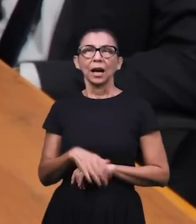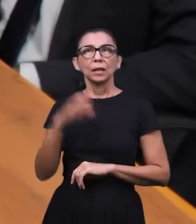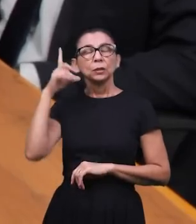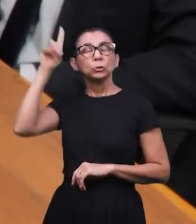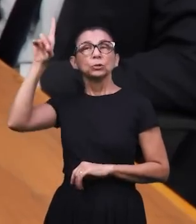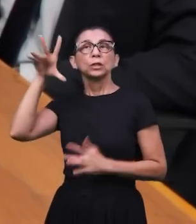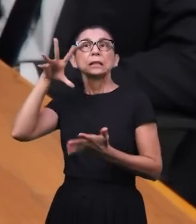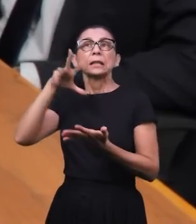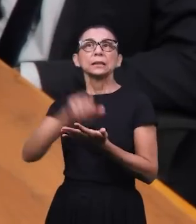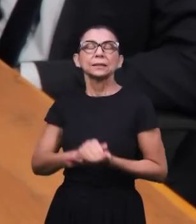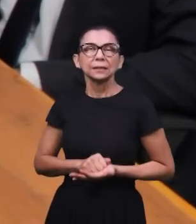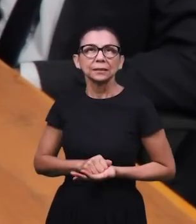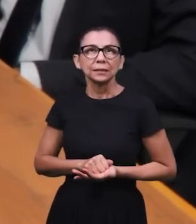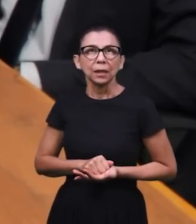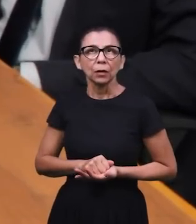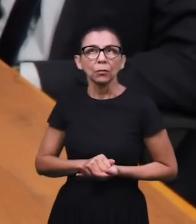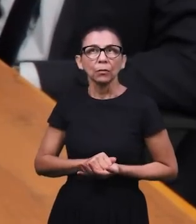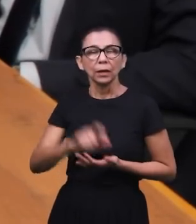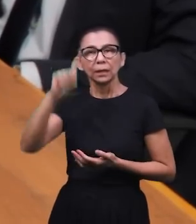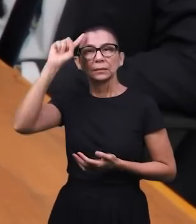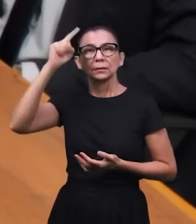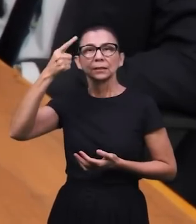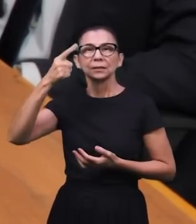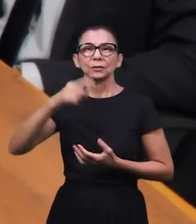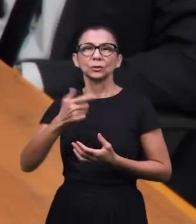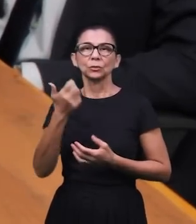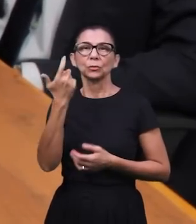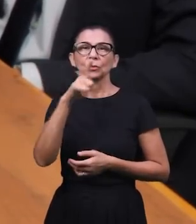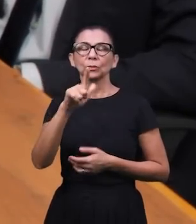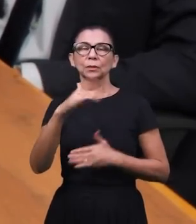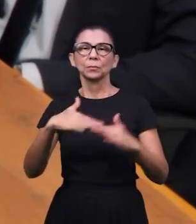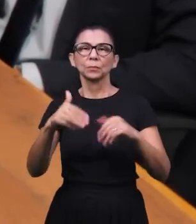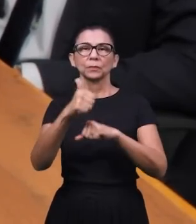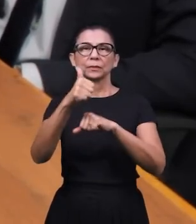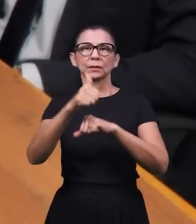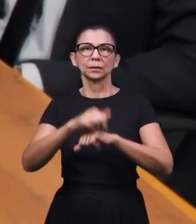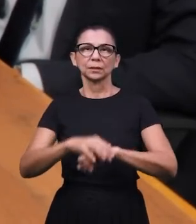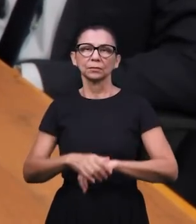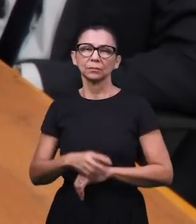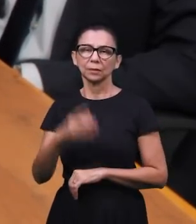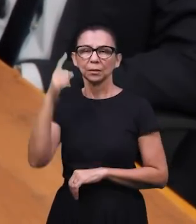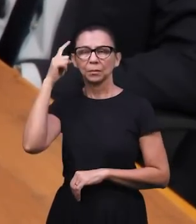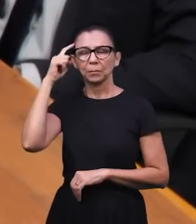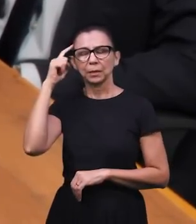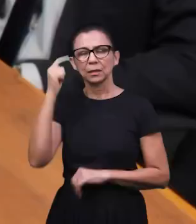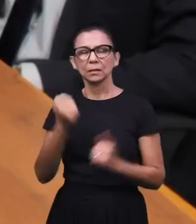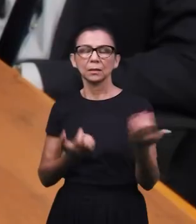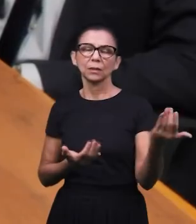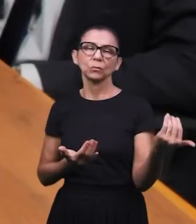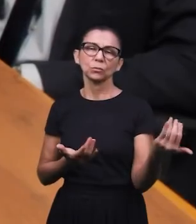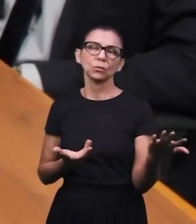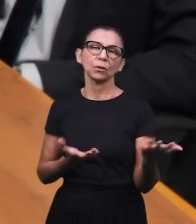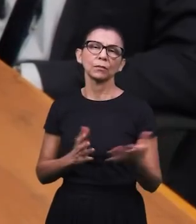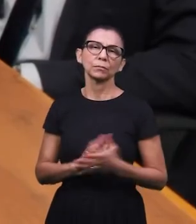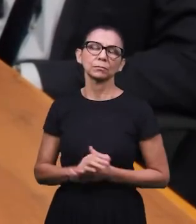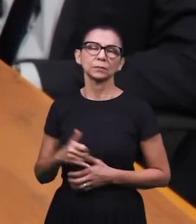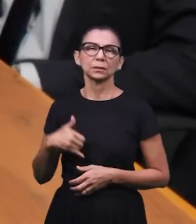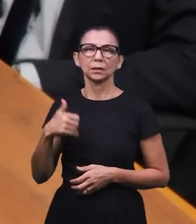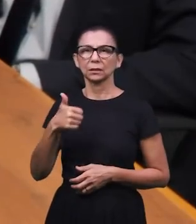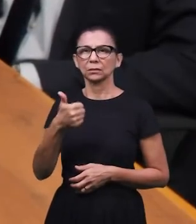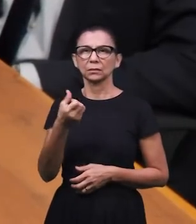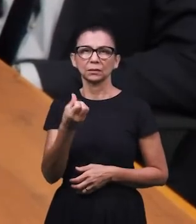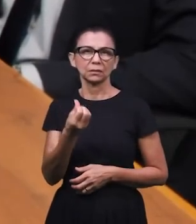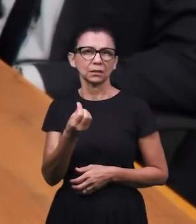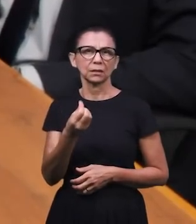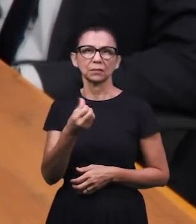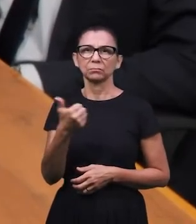senhor orientou ele, para lá. É isso mesmo. E você imagina, hoje, um jovem de apenas 16, 17 anos já precisa fazer uma escolha. Tem que tomar uma